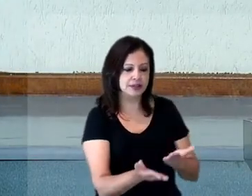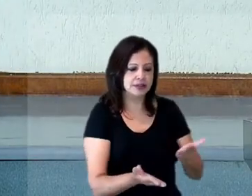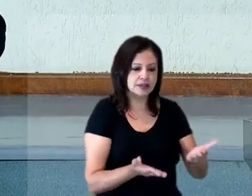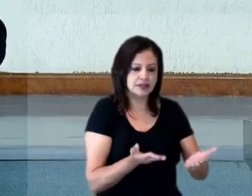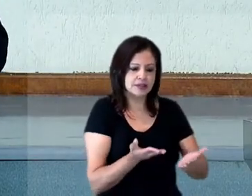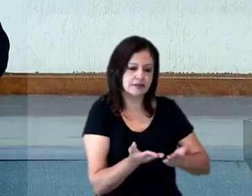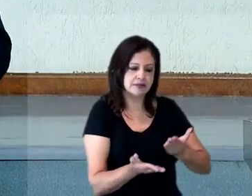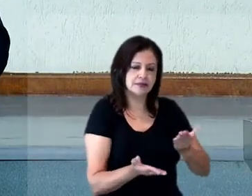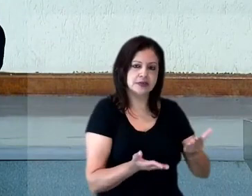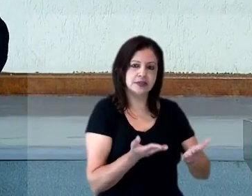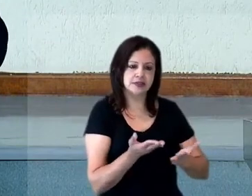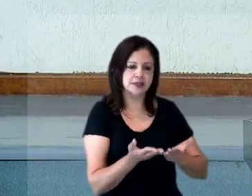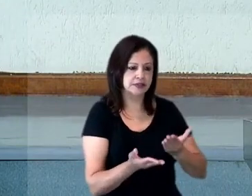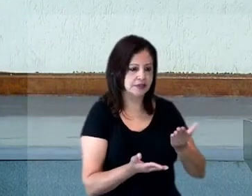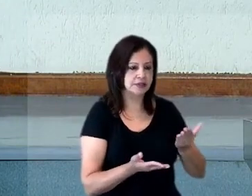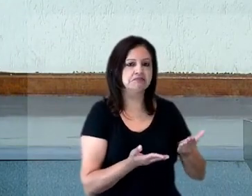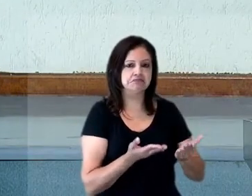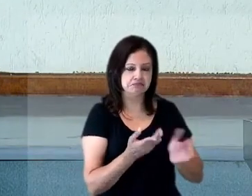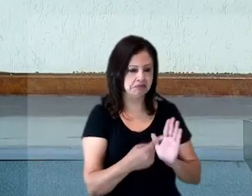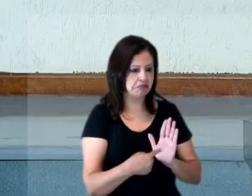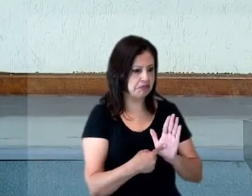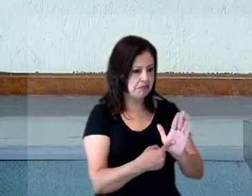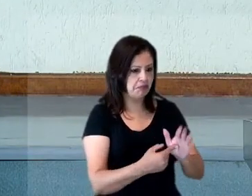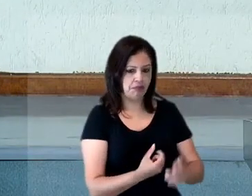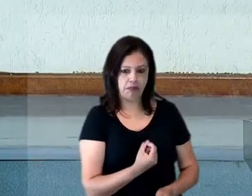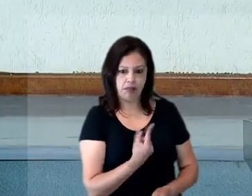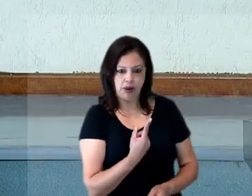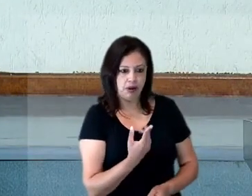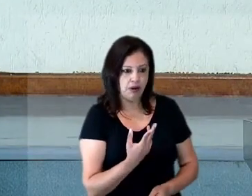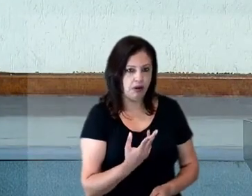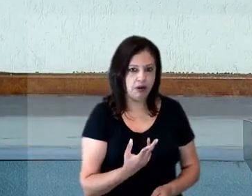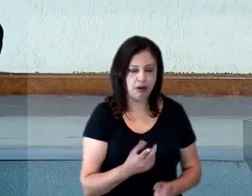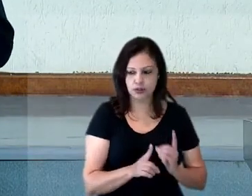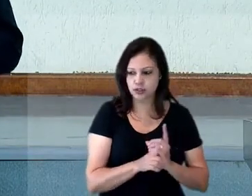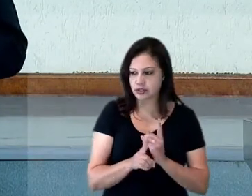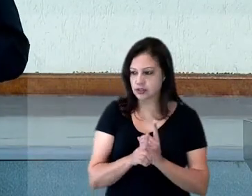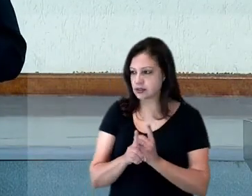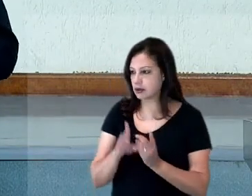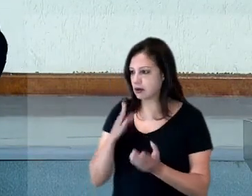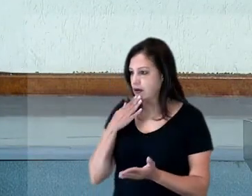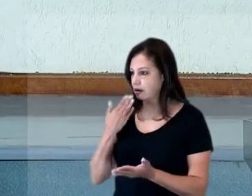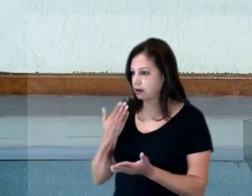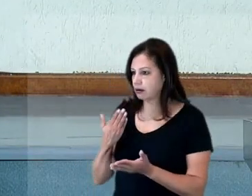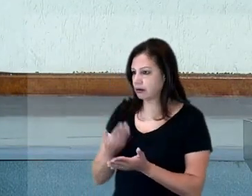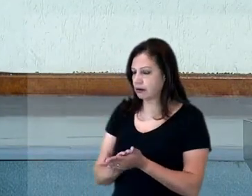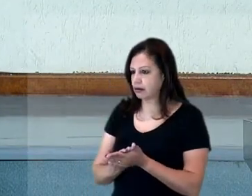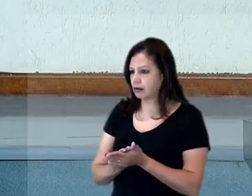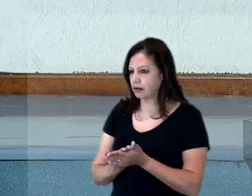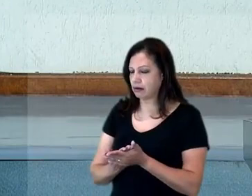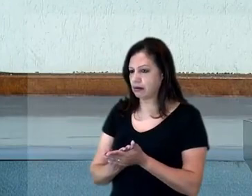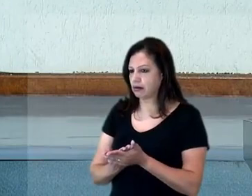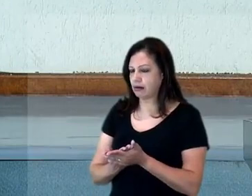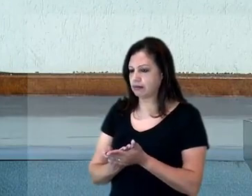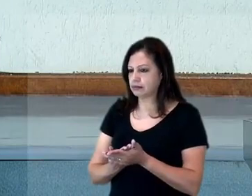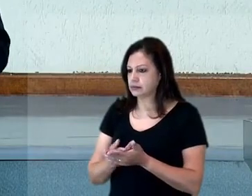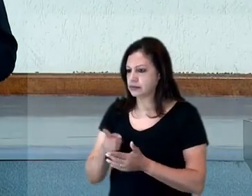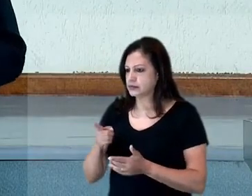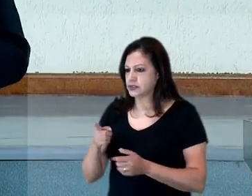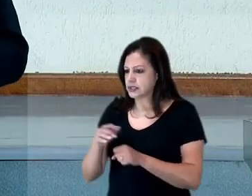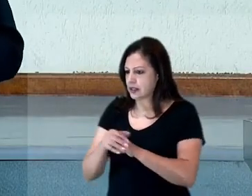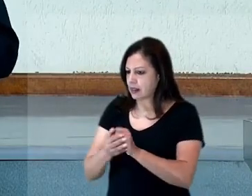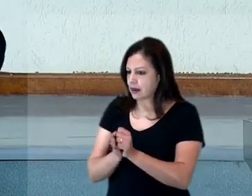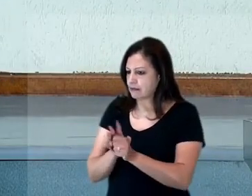numa atitude inesperada, ou seja, os discípulos não esperavam que o Senhor Jesus faria aquilo, teria aquela